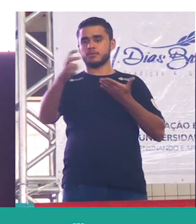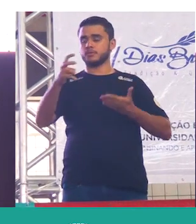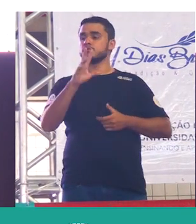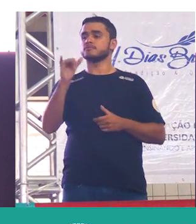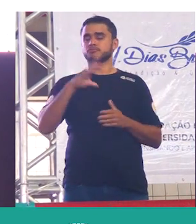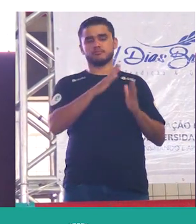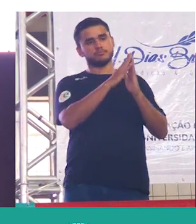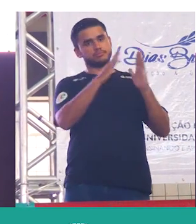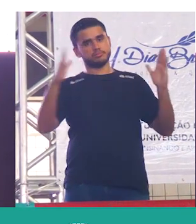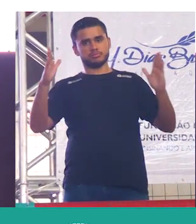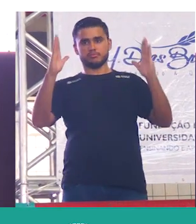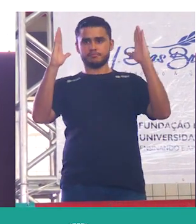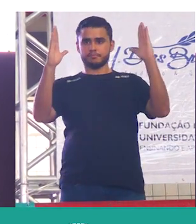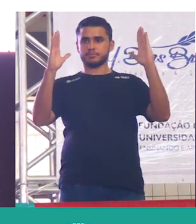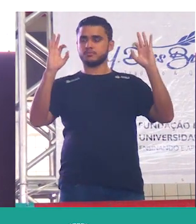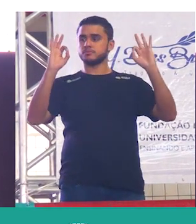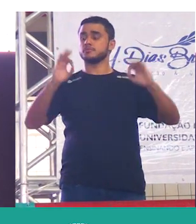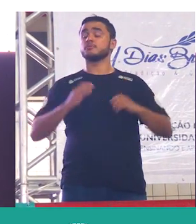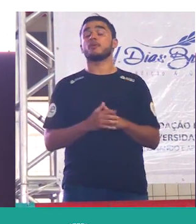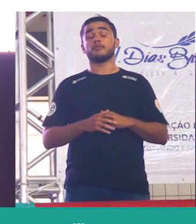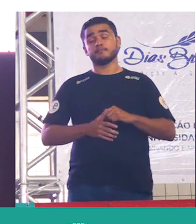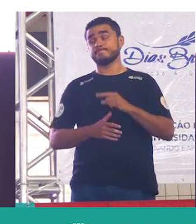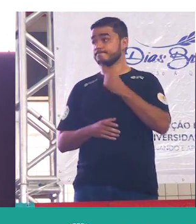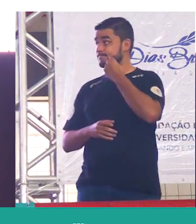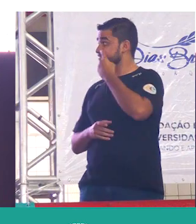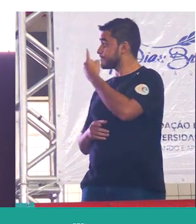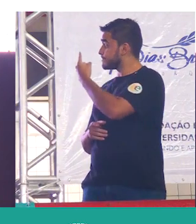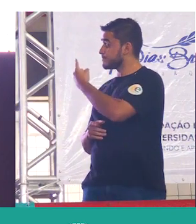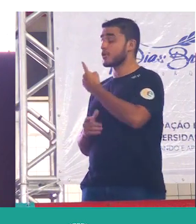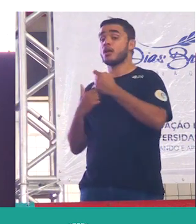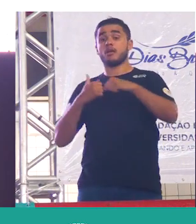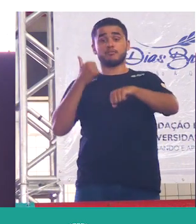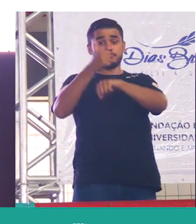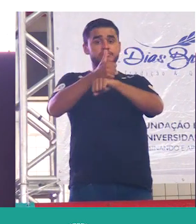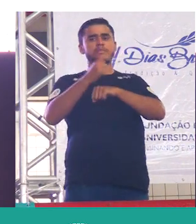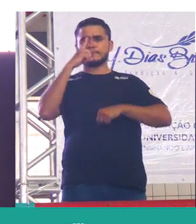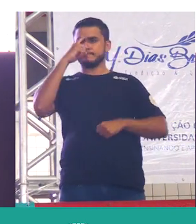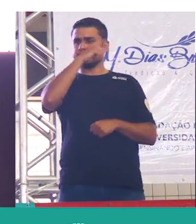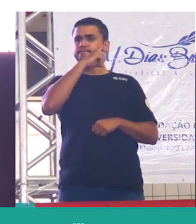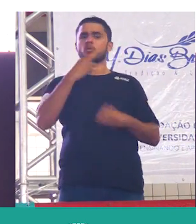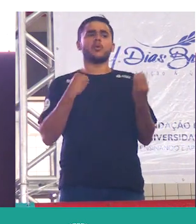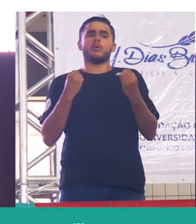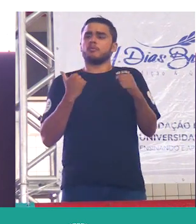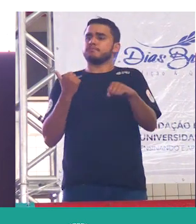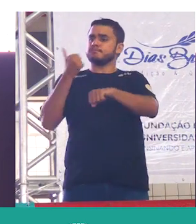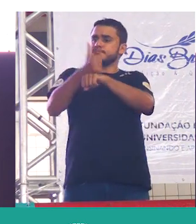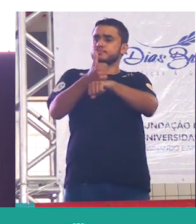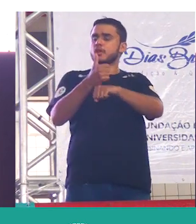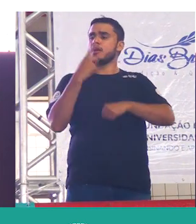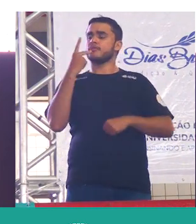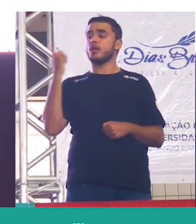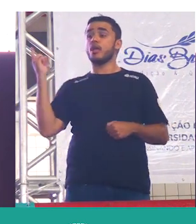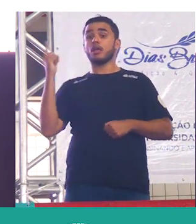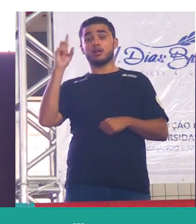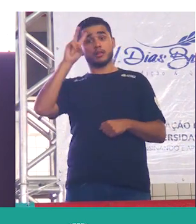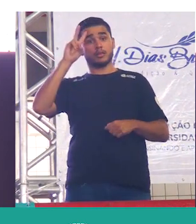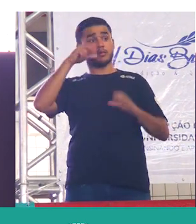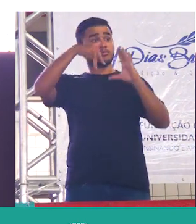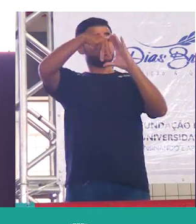completar o mandato. Embora a posse dele tenha sido muito difícil. Na época que